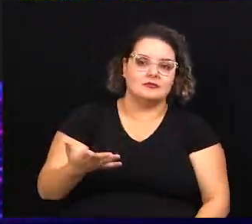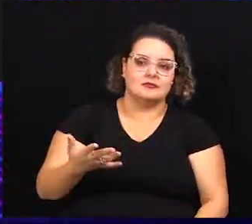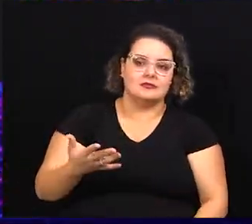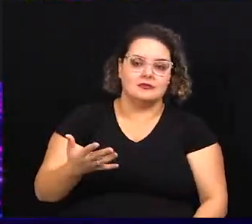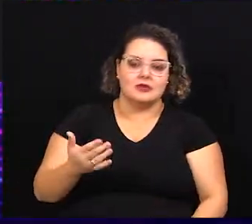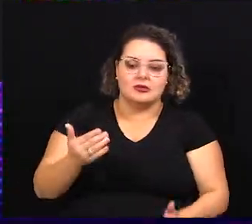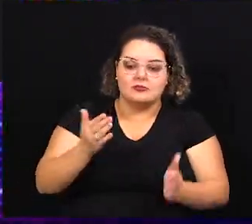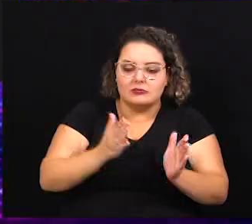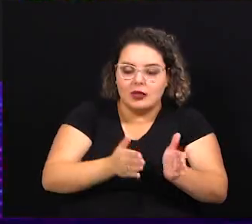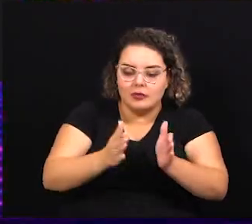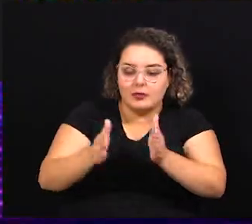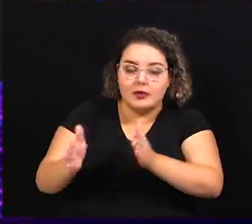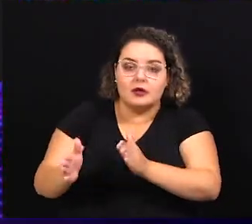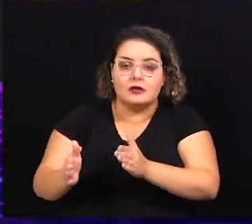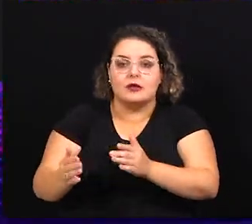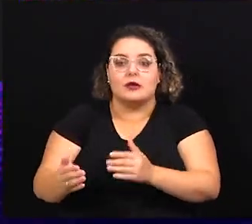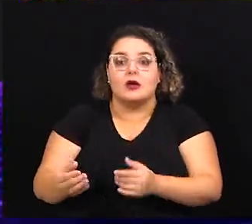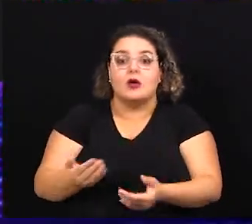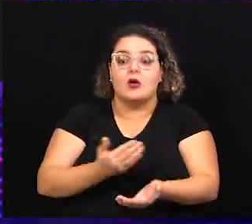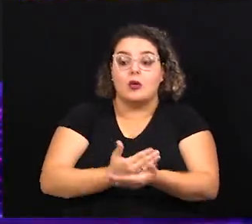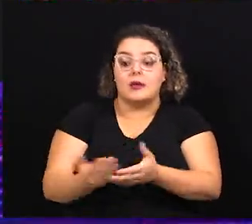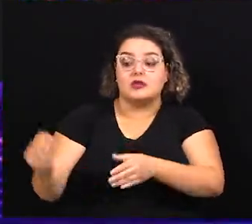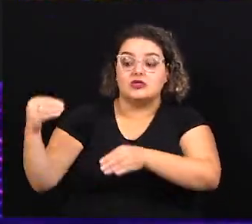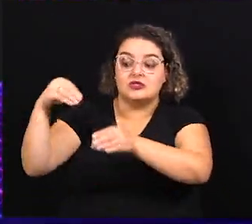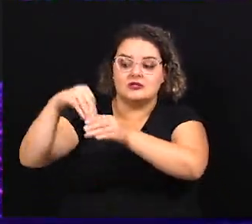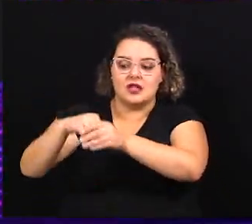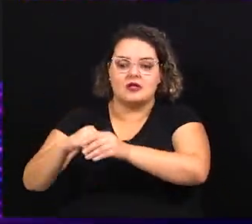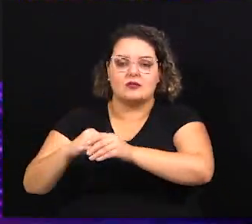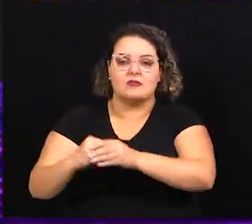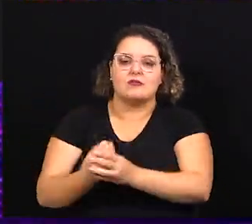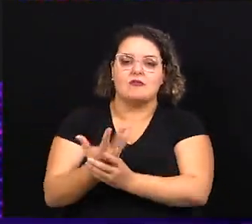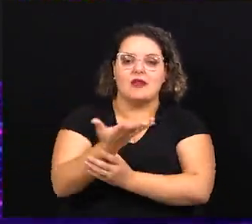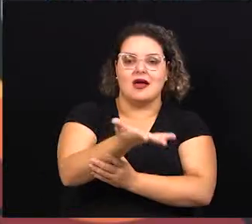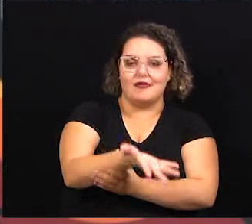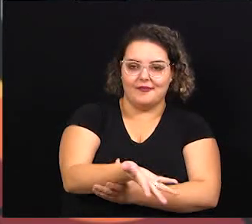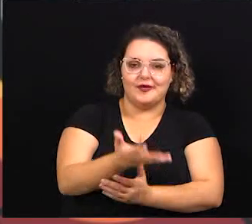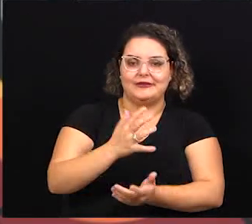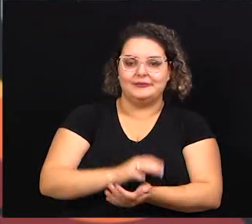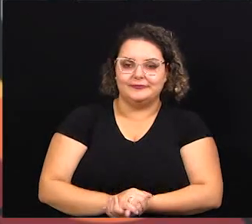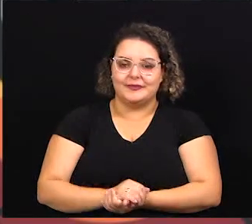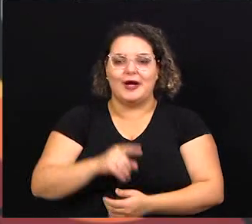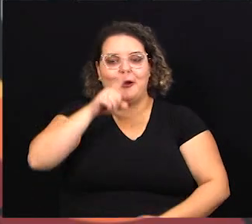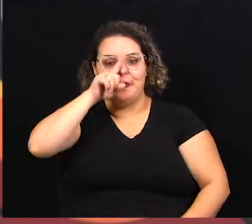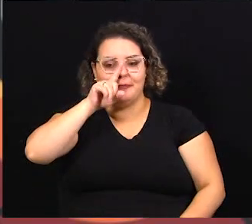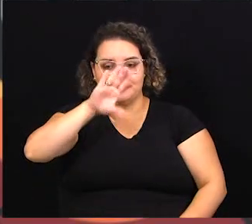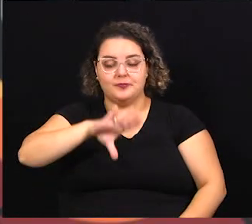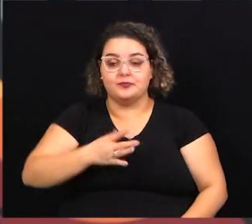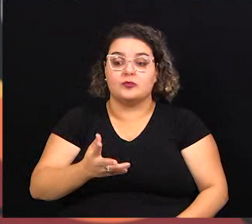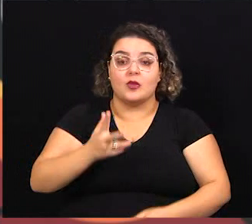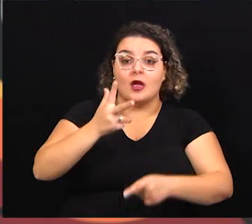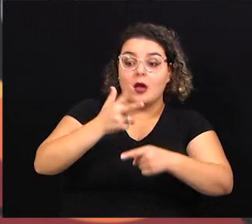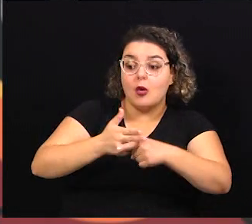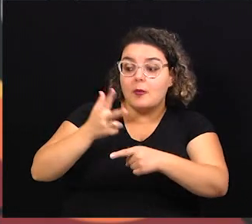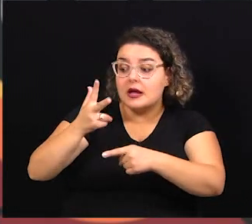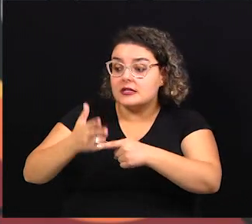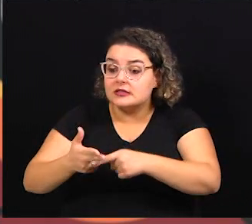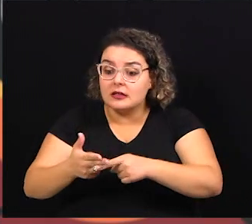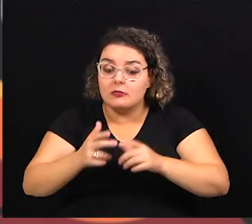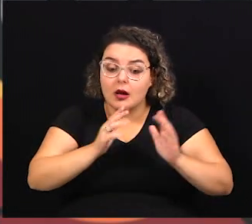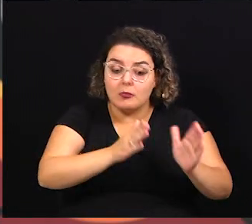essência. Eu não faço por plástica. Pelo contrário, eu começo de dentro para fora a aventura. E aí, é uma série,